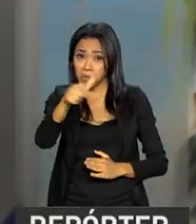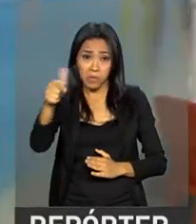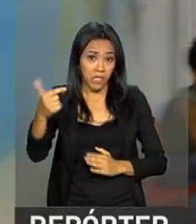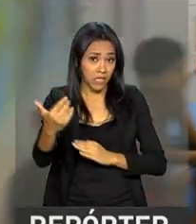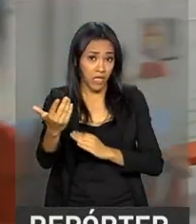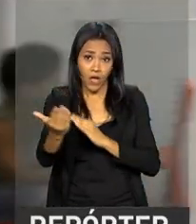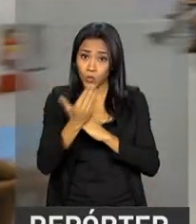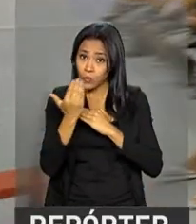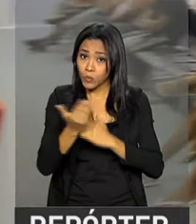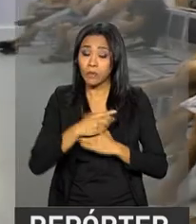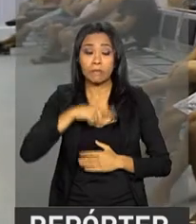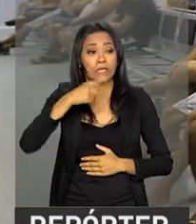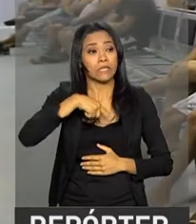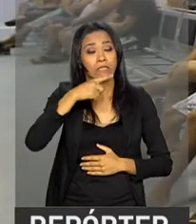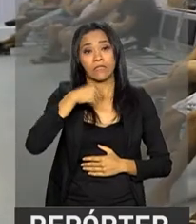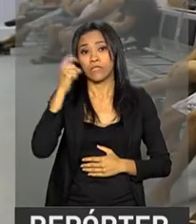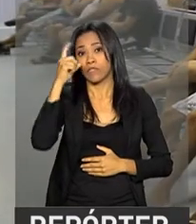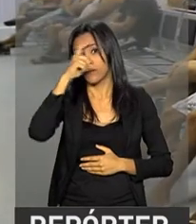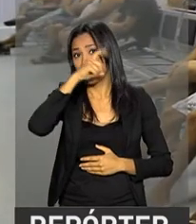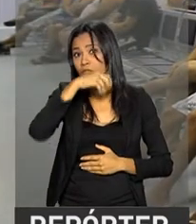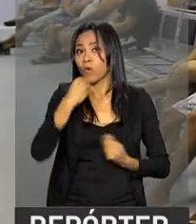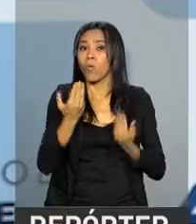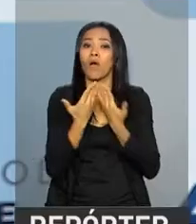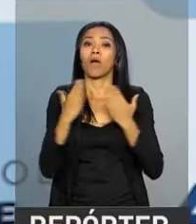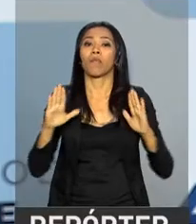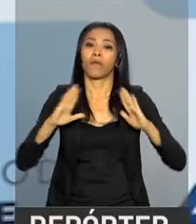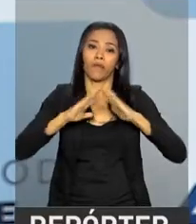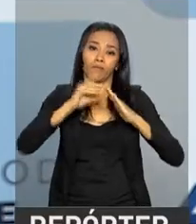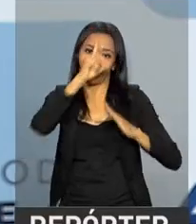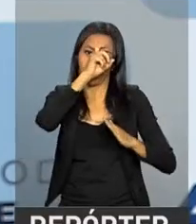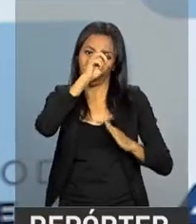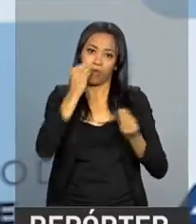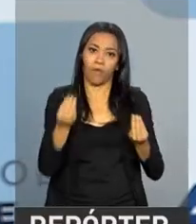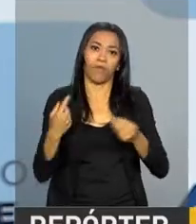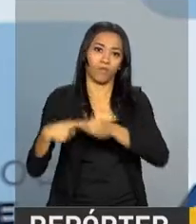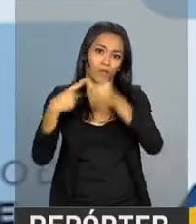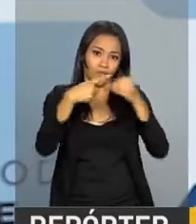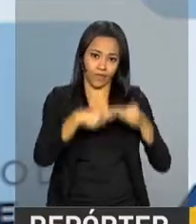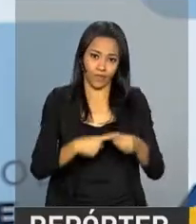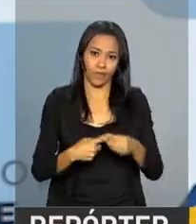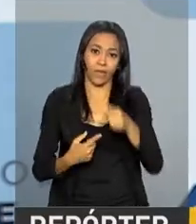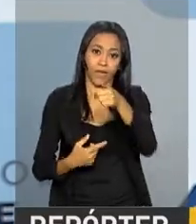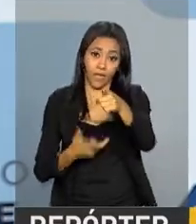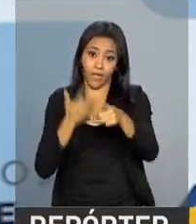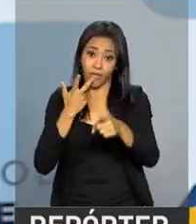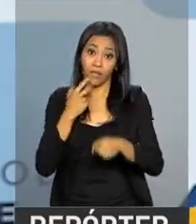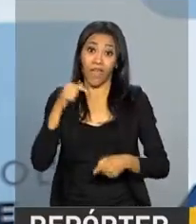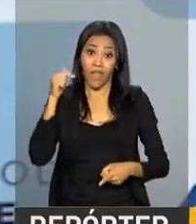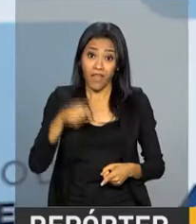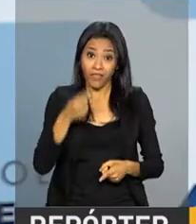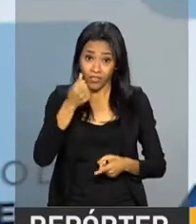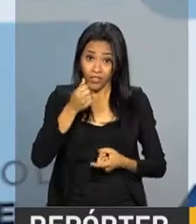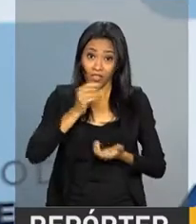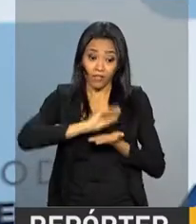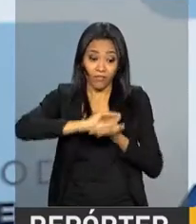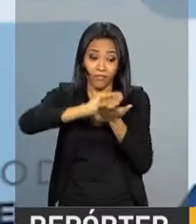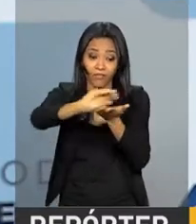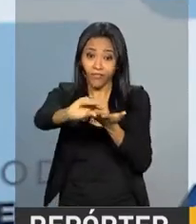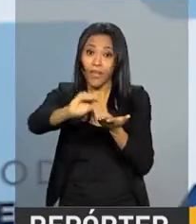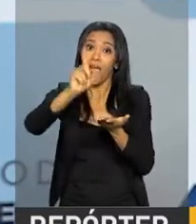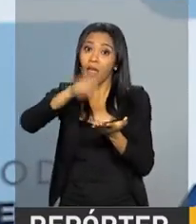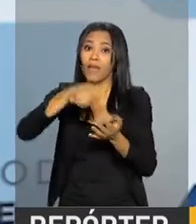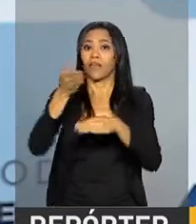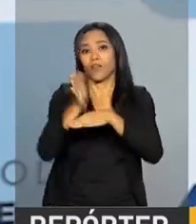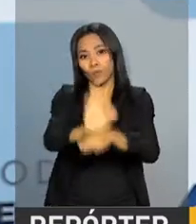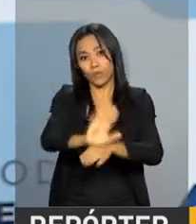dificuldade para manter o funcionamento das unidades essa ajuda é imprescindível pela funcionar sem essa ajuda realmente fica inviável